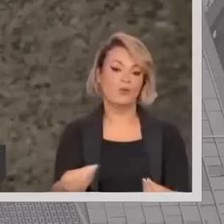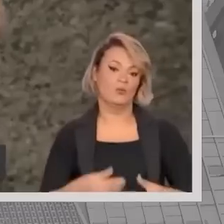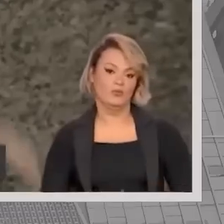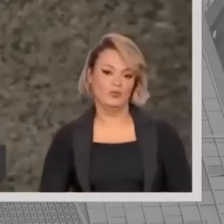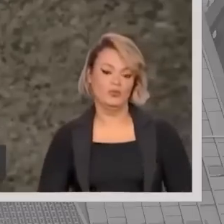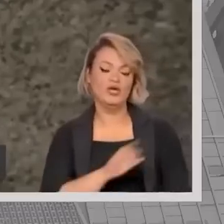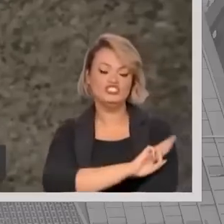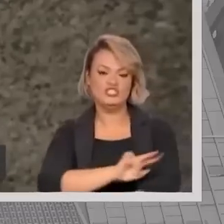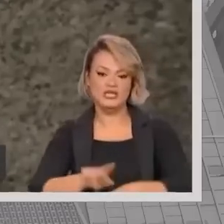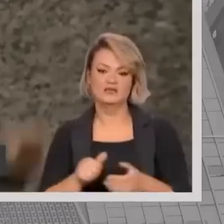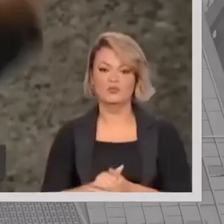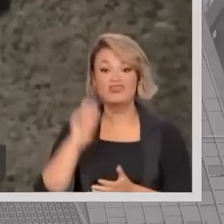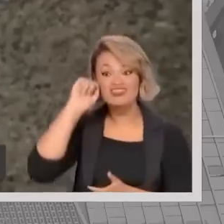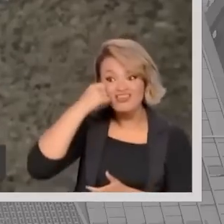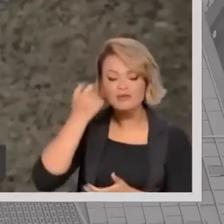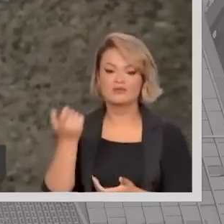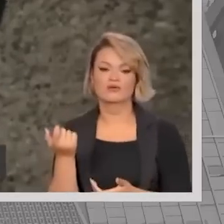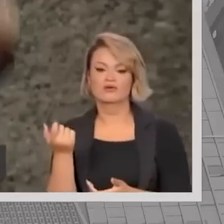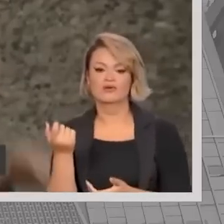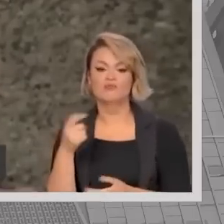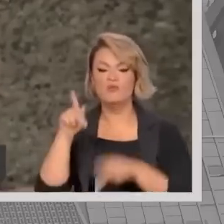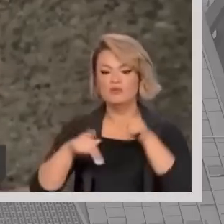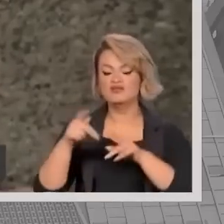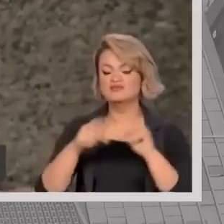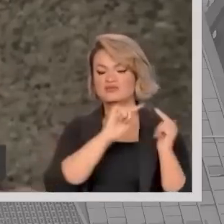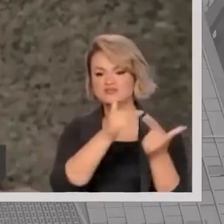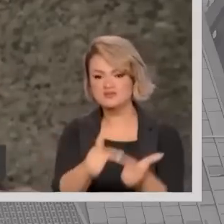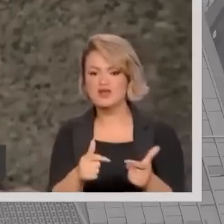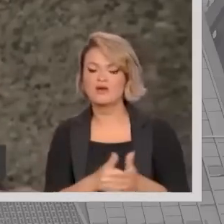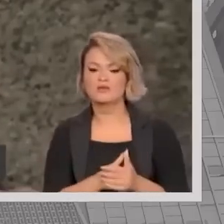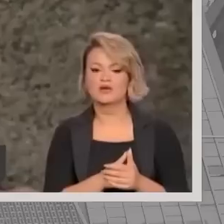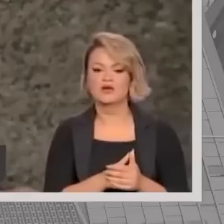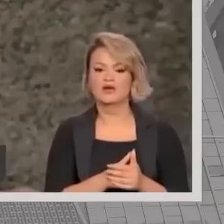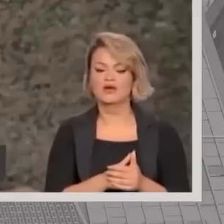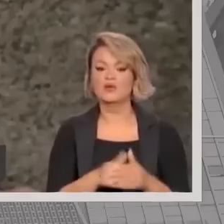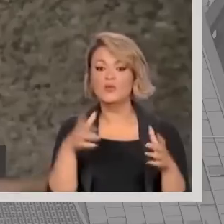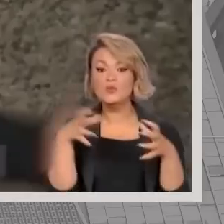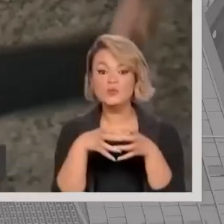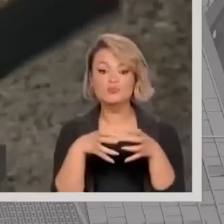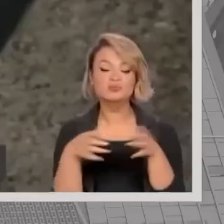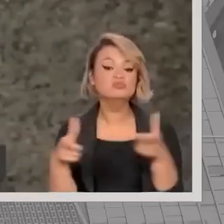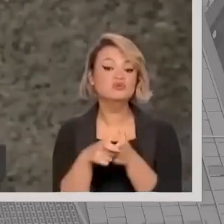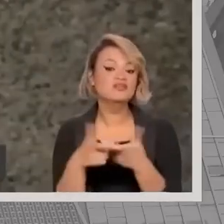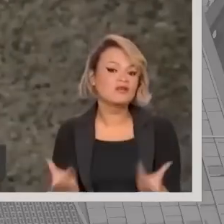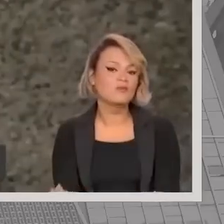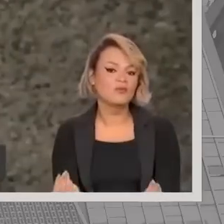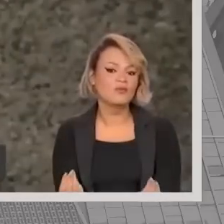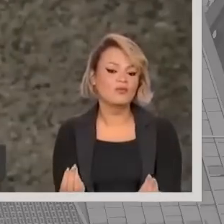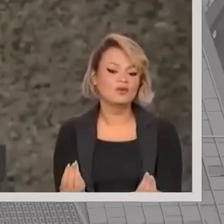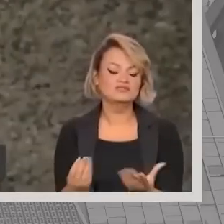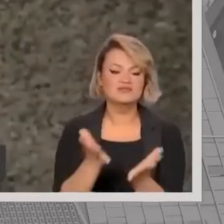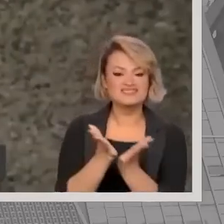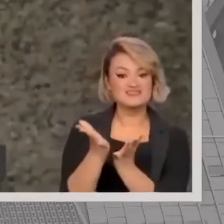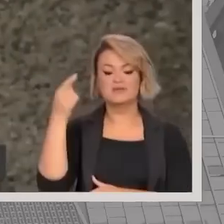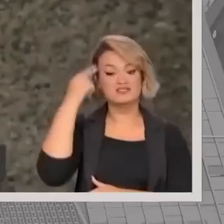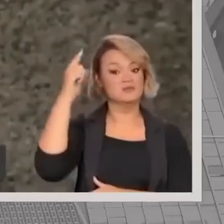realmente, você ter um orçamento completamente rígido, você tornar ele ainda menor. Né? Isso não existe, isso não existe. E